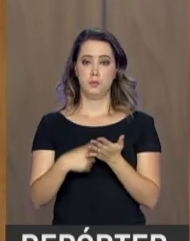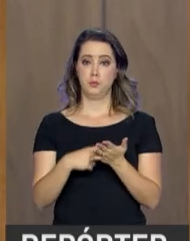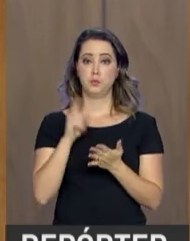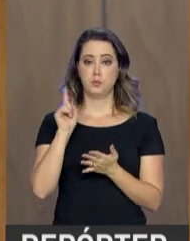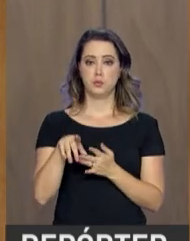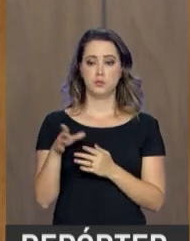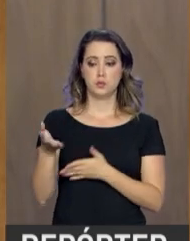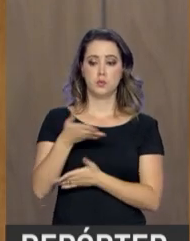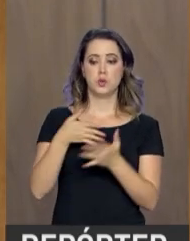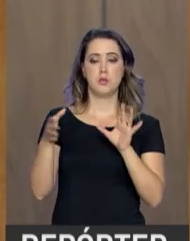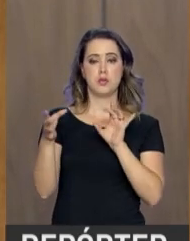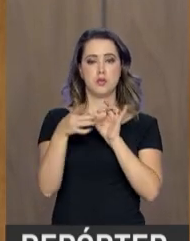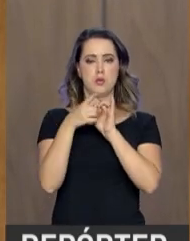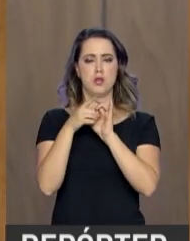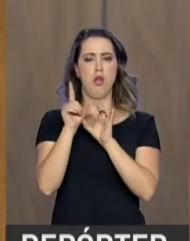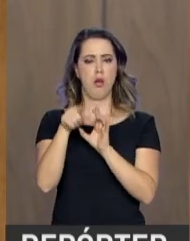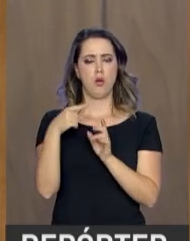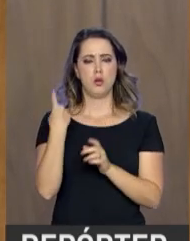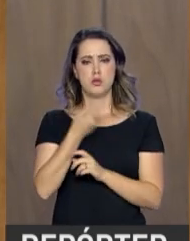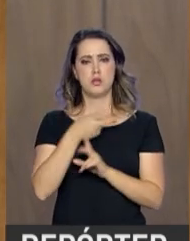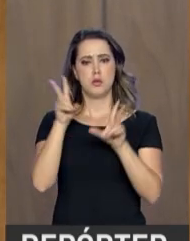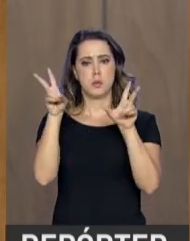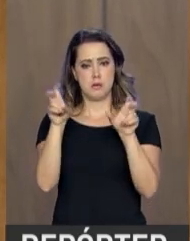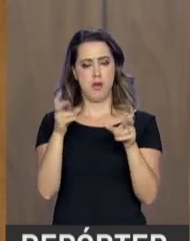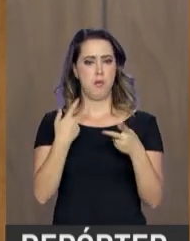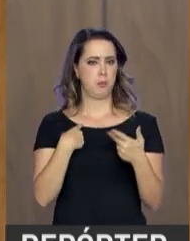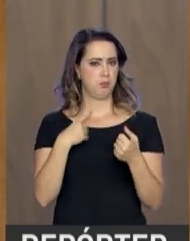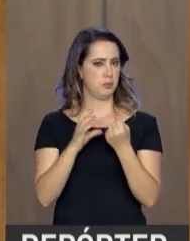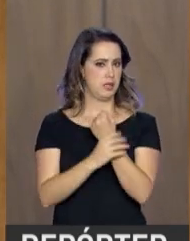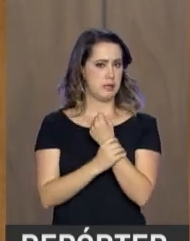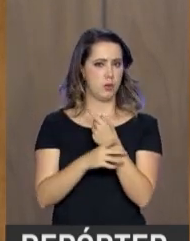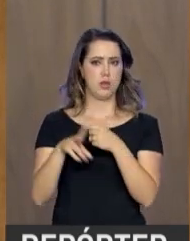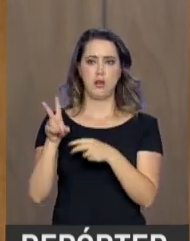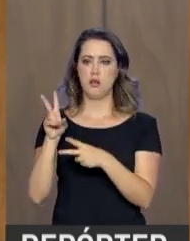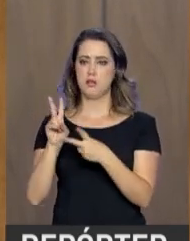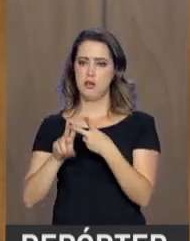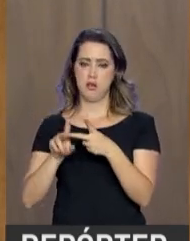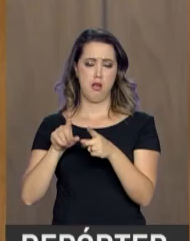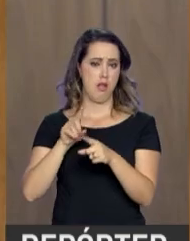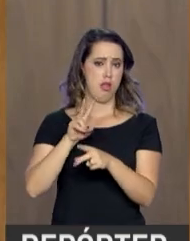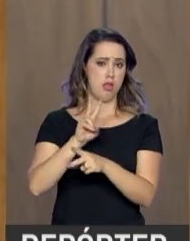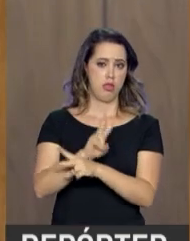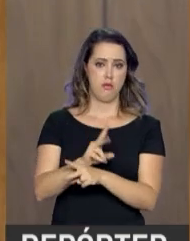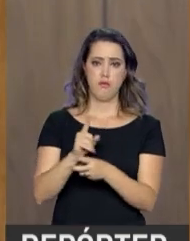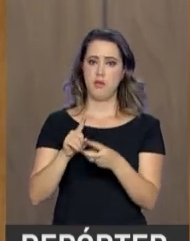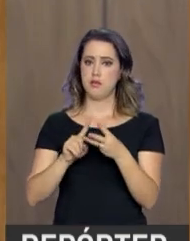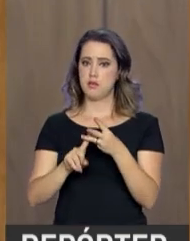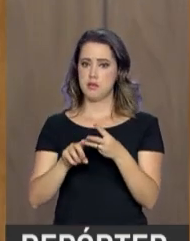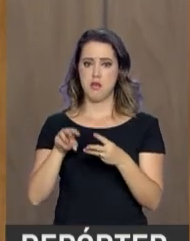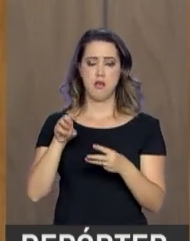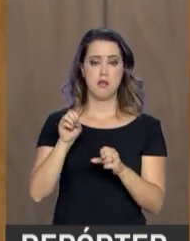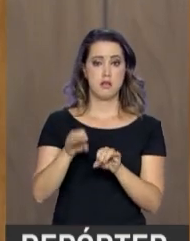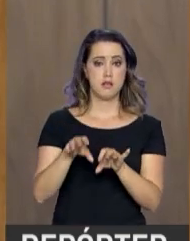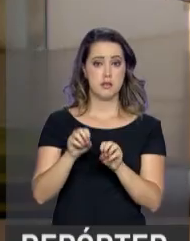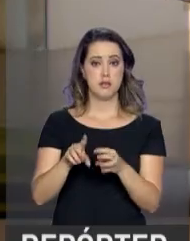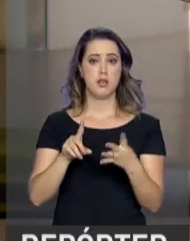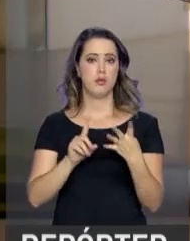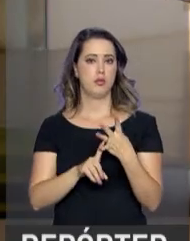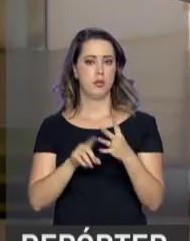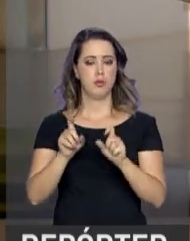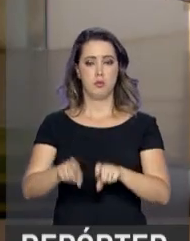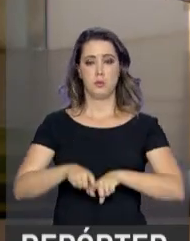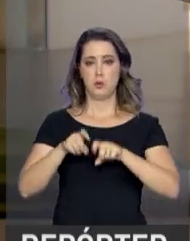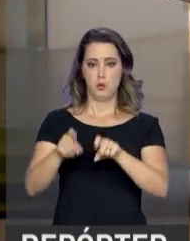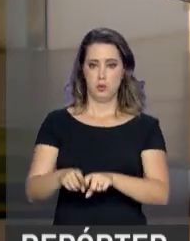em temas como segurança defesa e educação e agricultura na